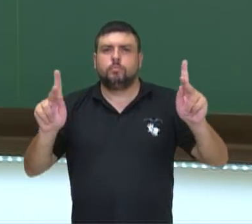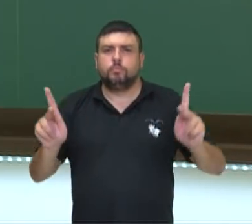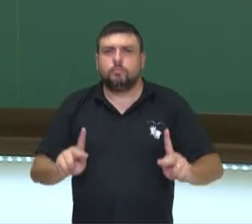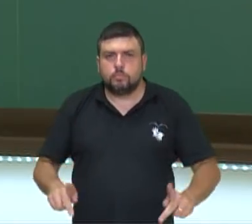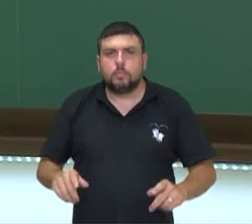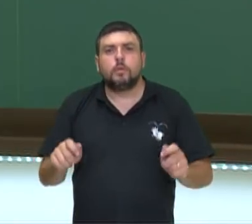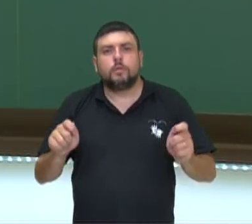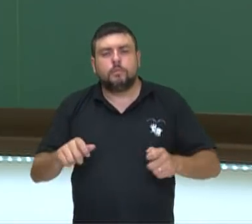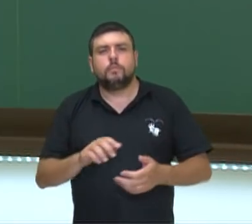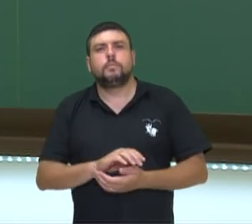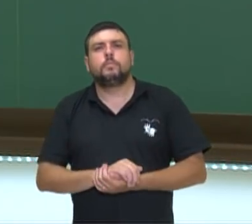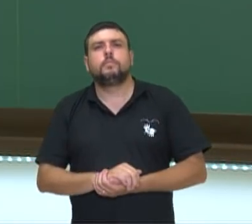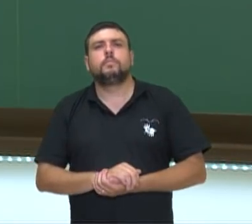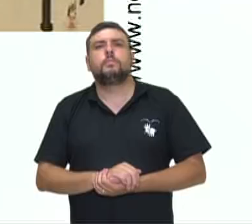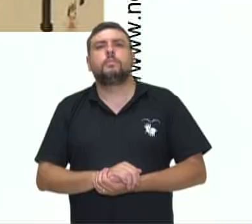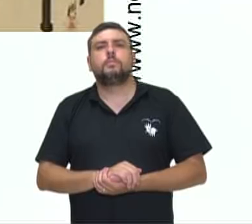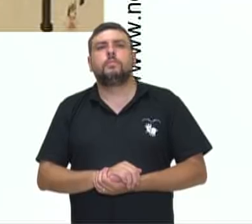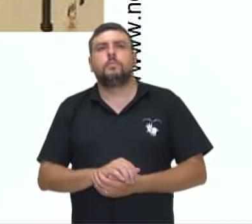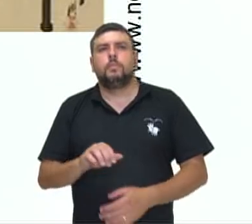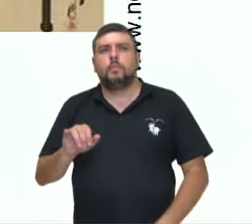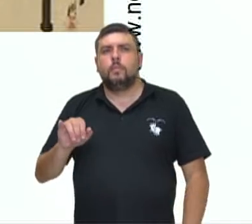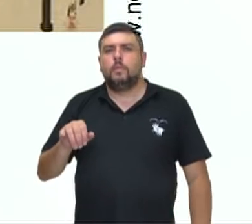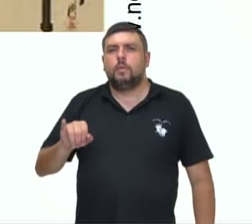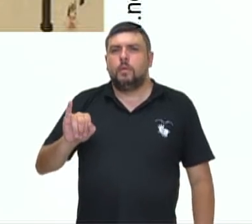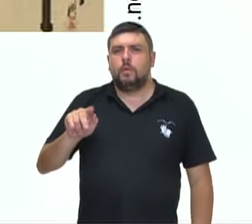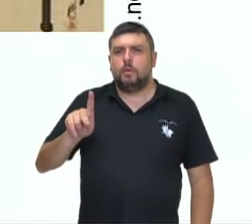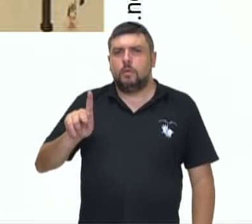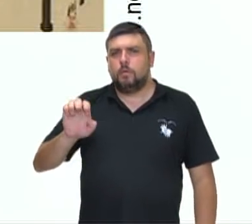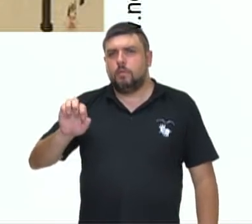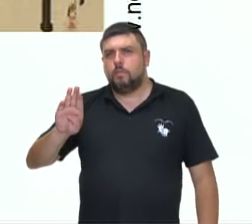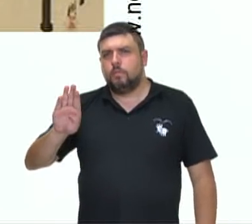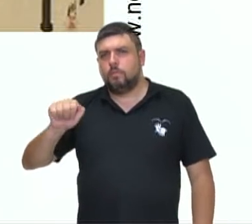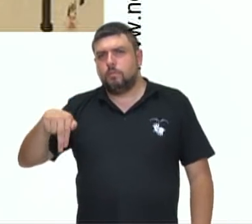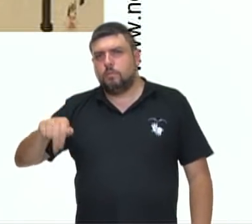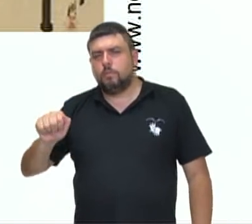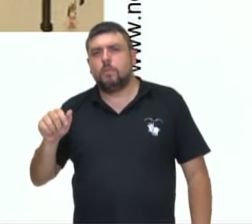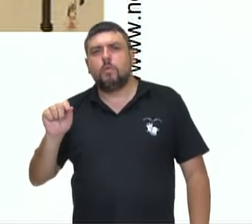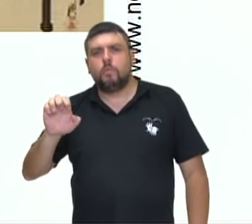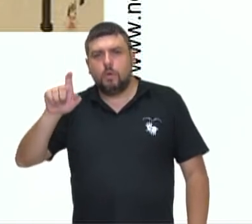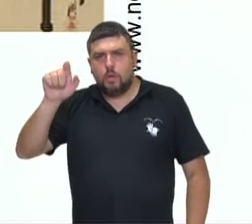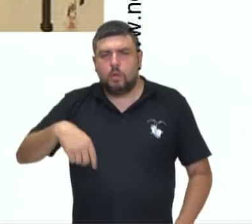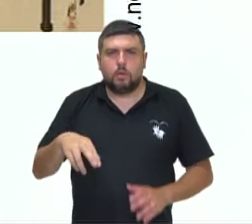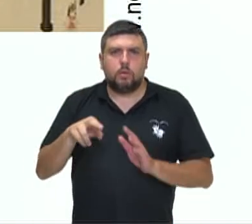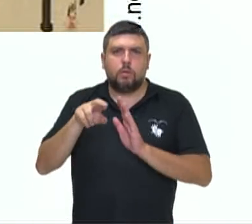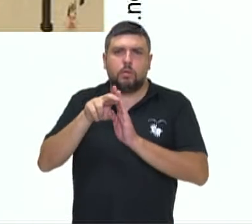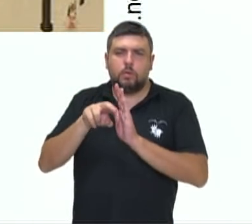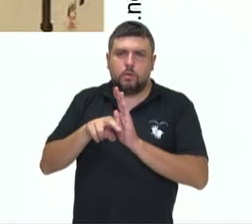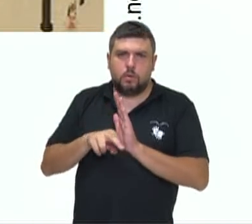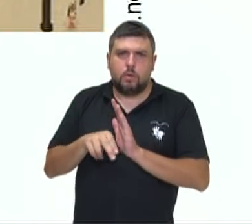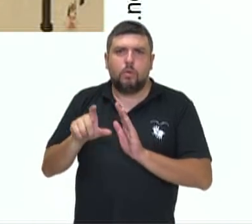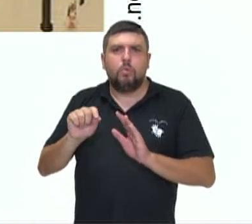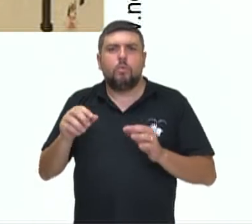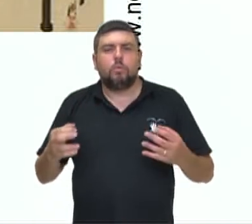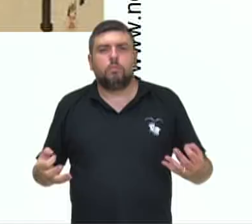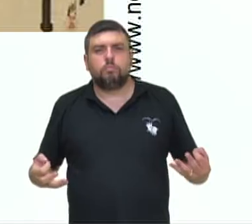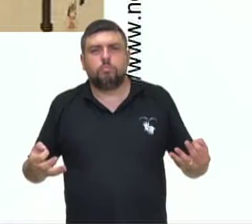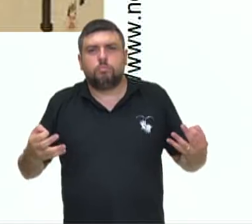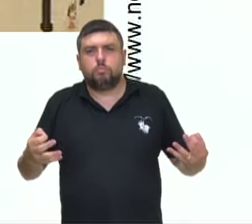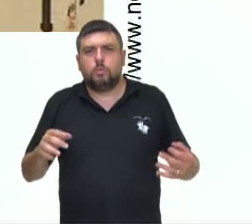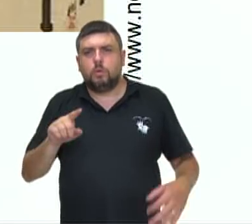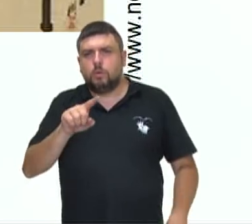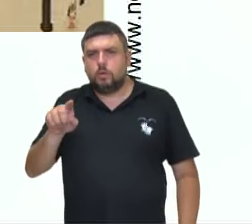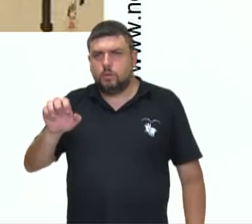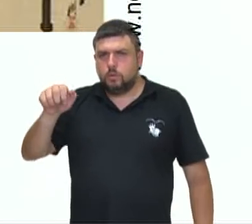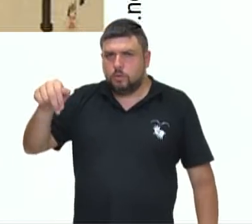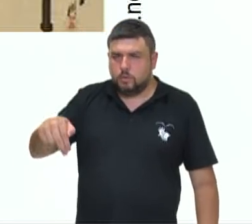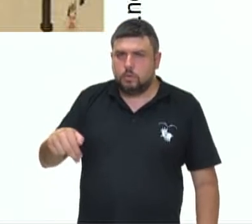para trazer harmonia. A ikebana é um dos rituais do zen budismo japonês. No Brasil